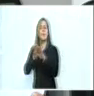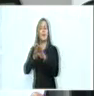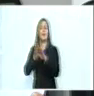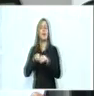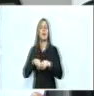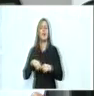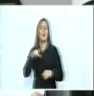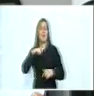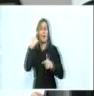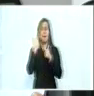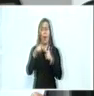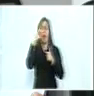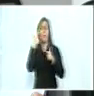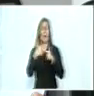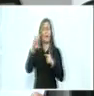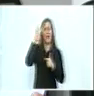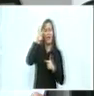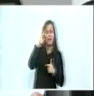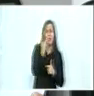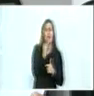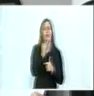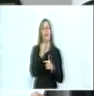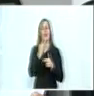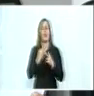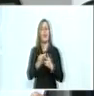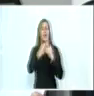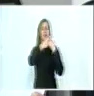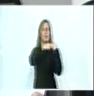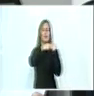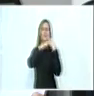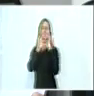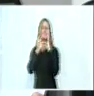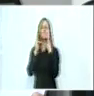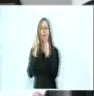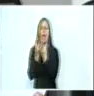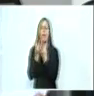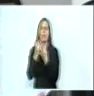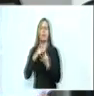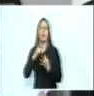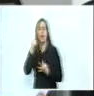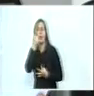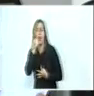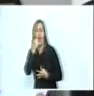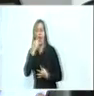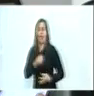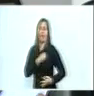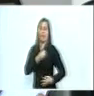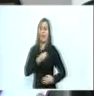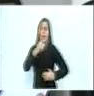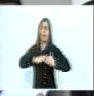as que mais têm problemas para conciliar as responsabilidades familiares e à vida profissional.